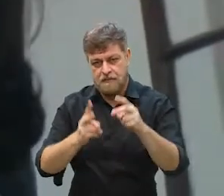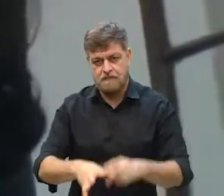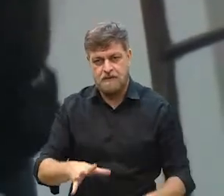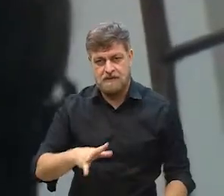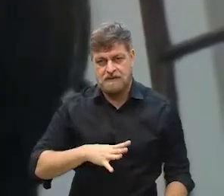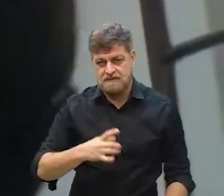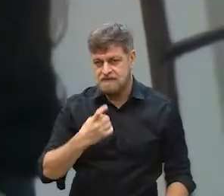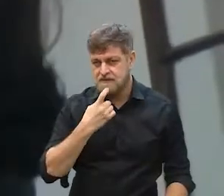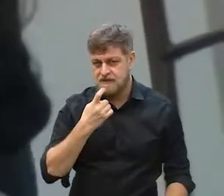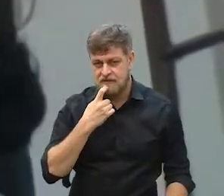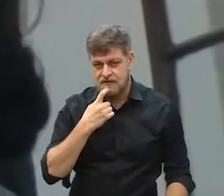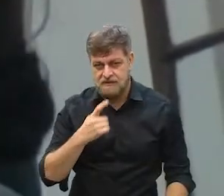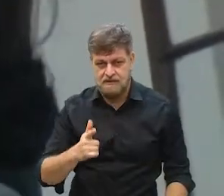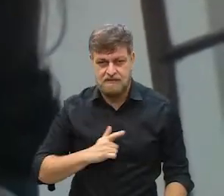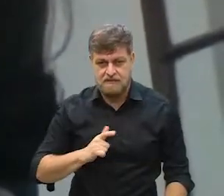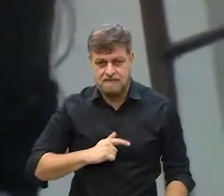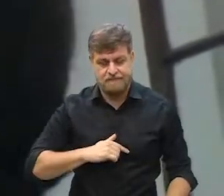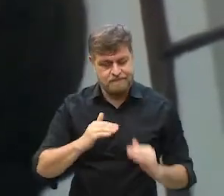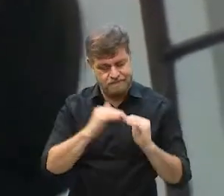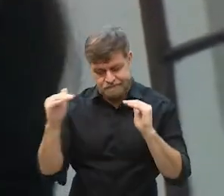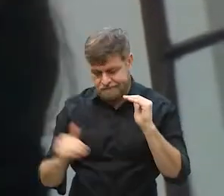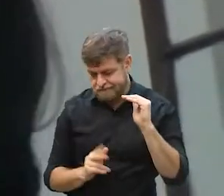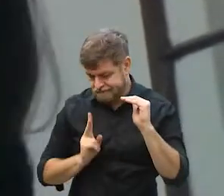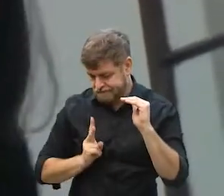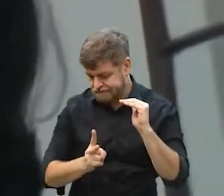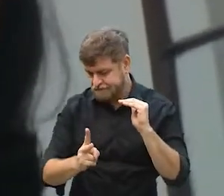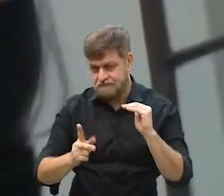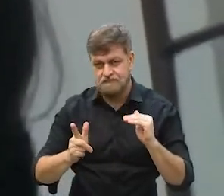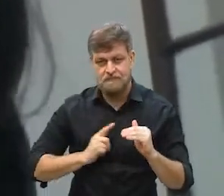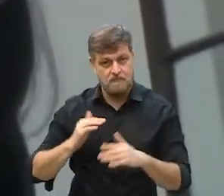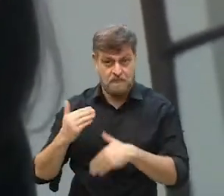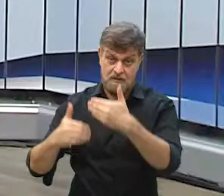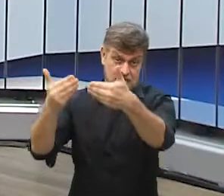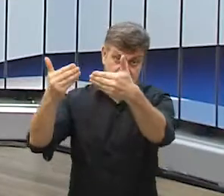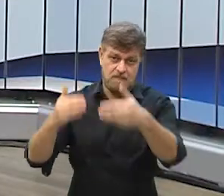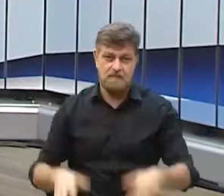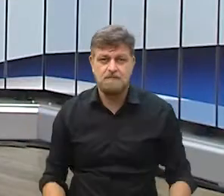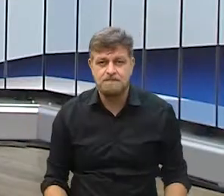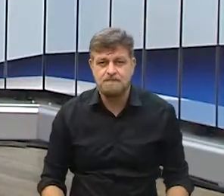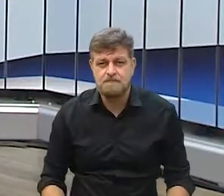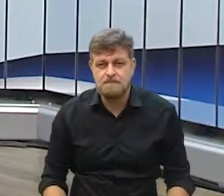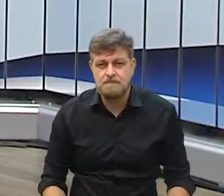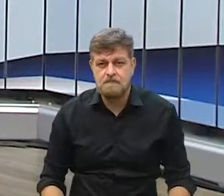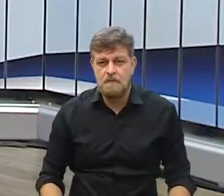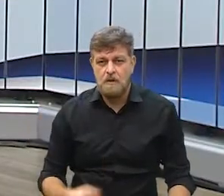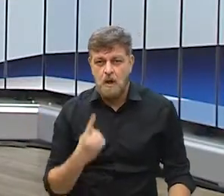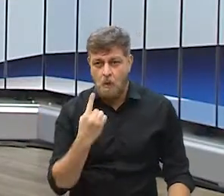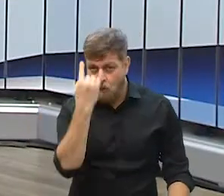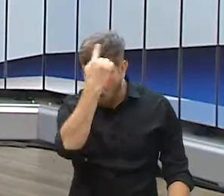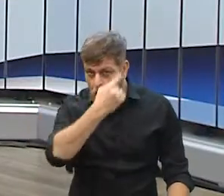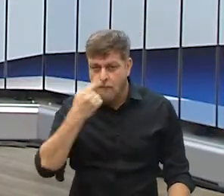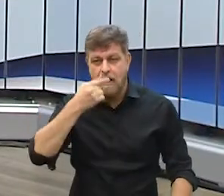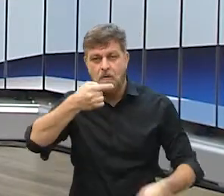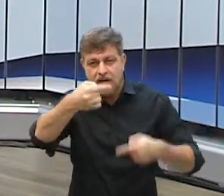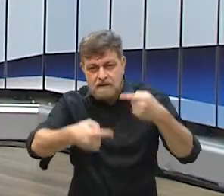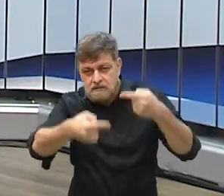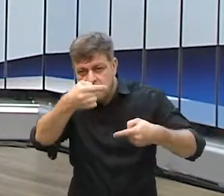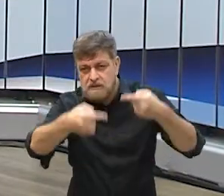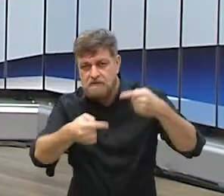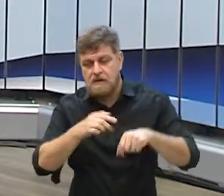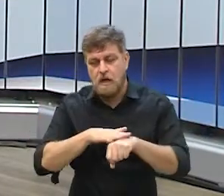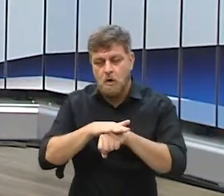cidade permanece como uma cidade desigual, mesmo sendo desenvolvida. 1 hora já, hein, de debate,